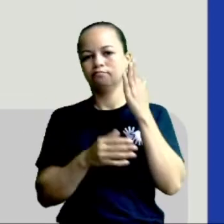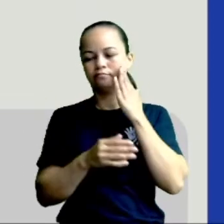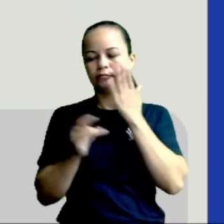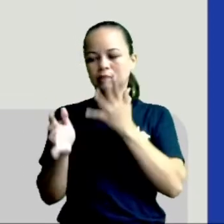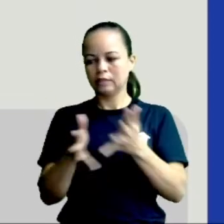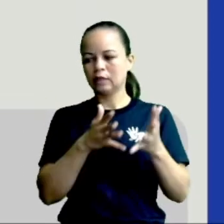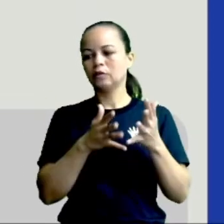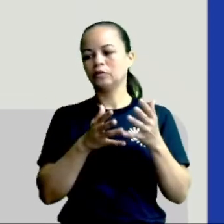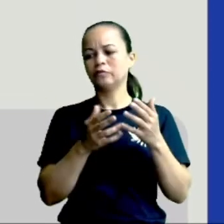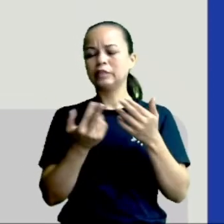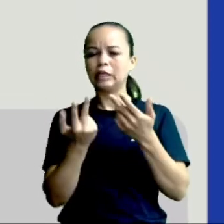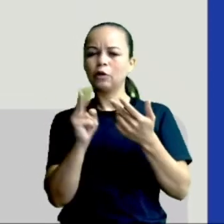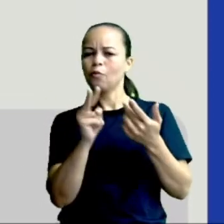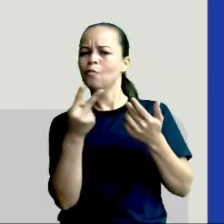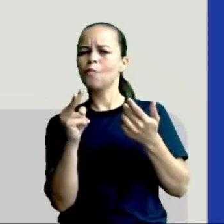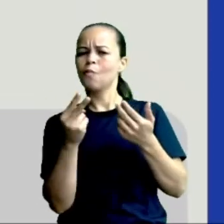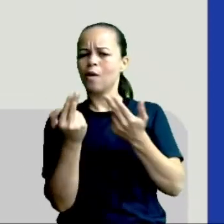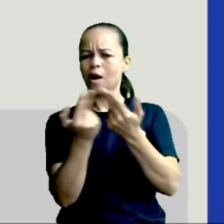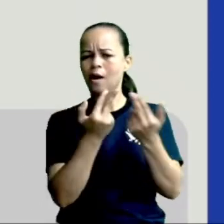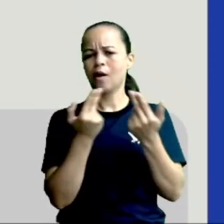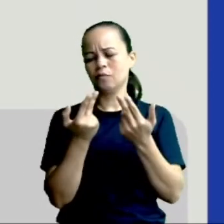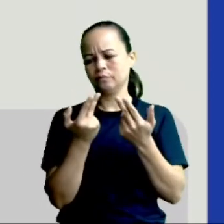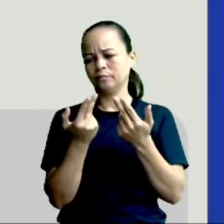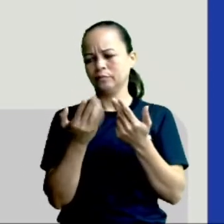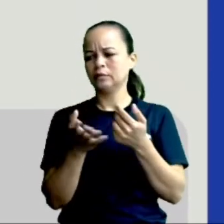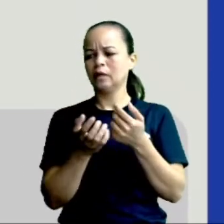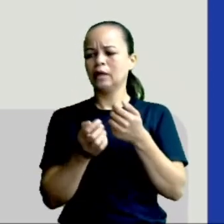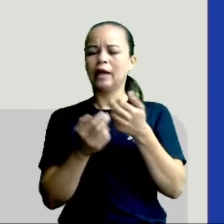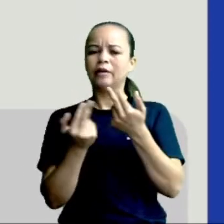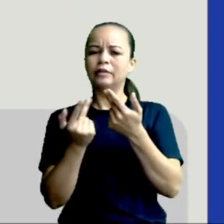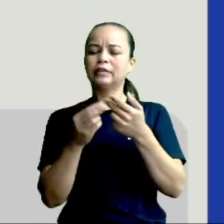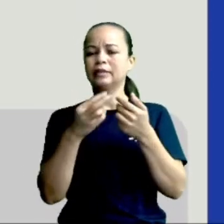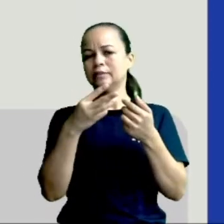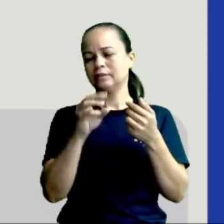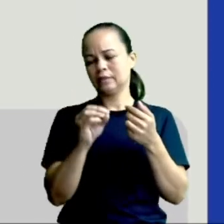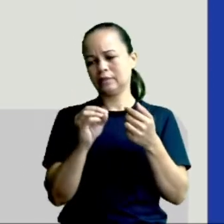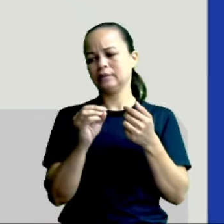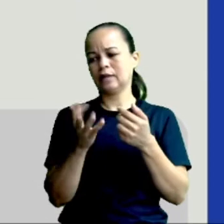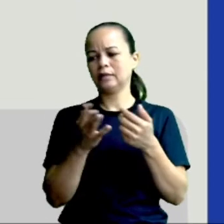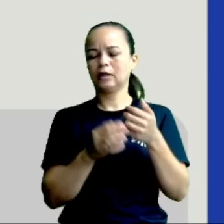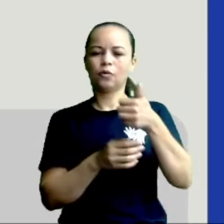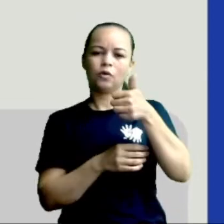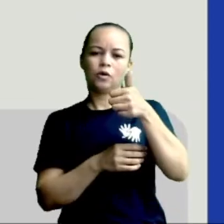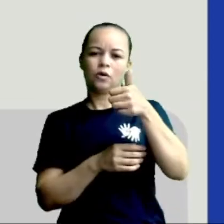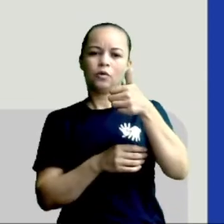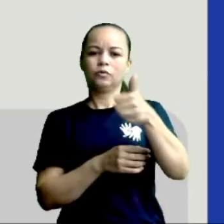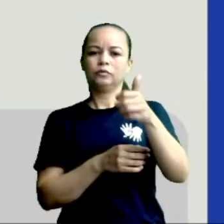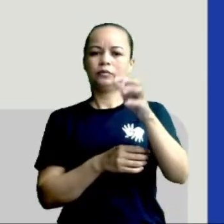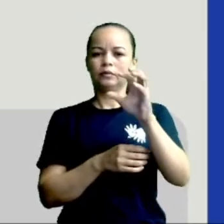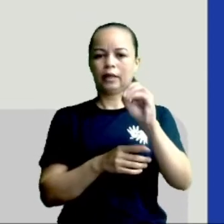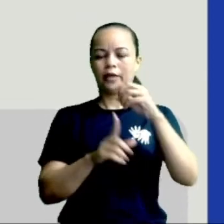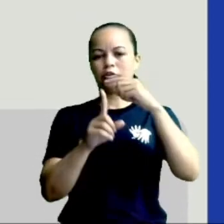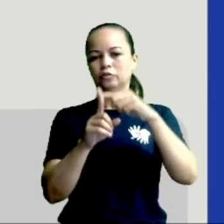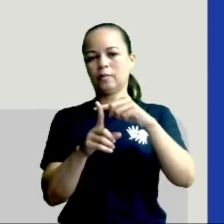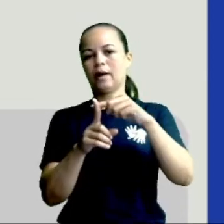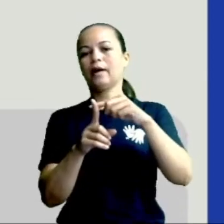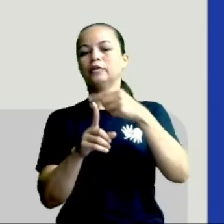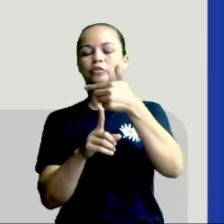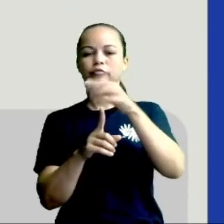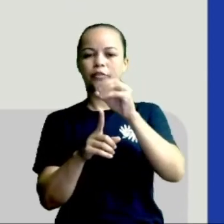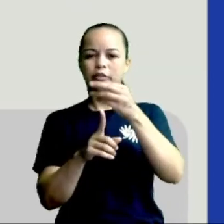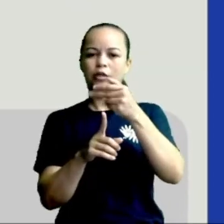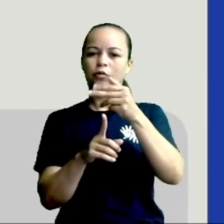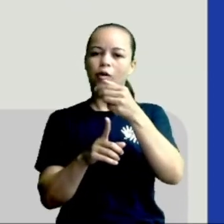me dá 30 e 10 20 também vai me dar tenta eu poderia ter aí após a igualdade já o resultado 30 e eles seriam